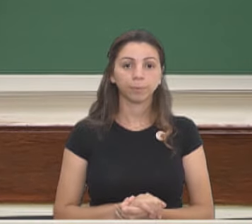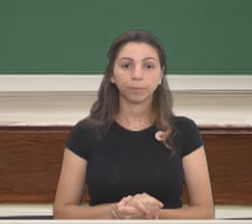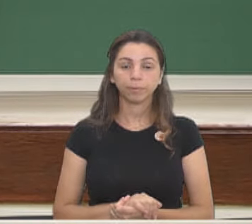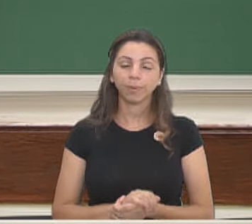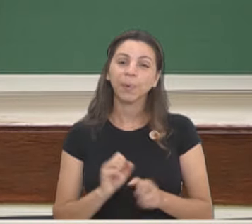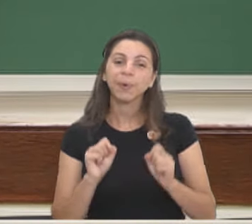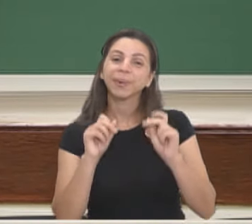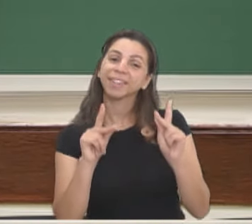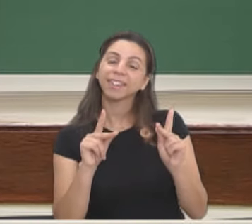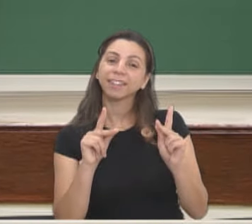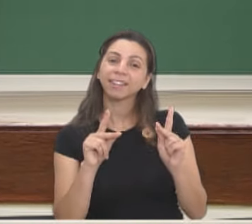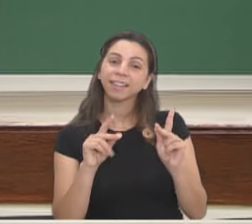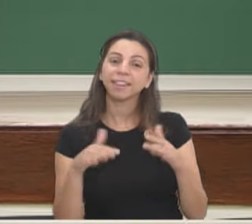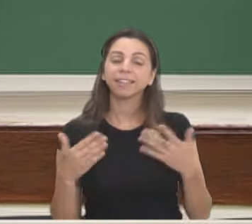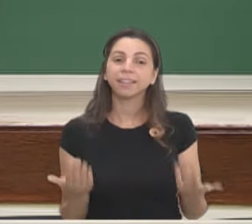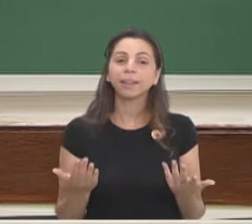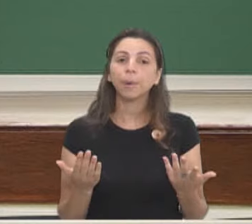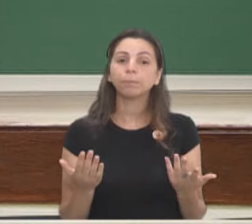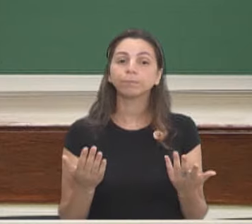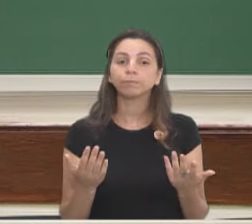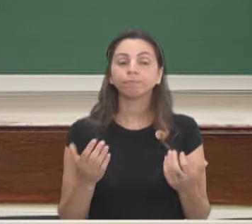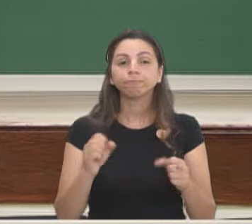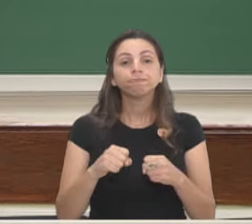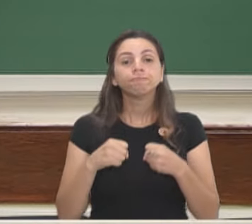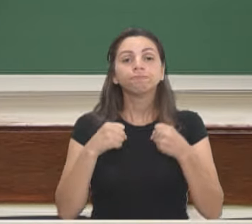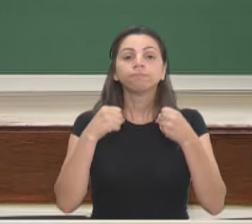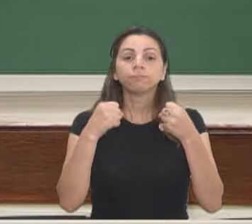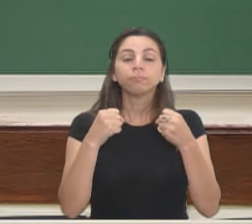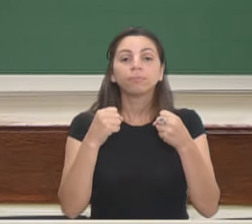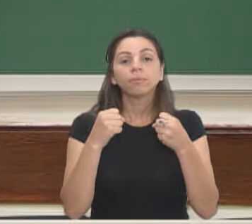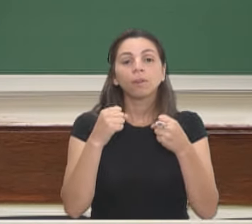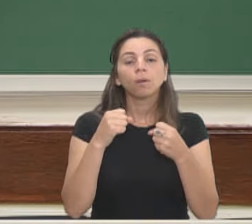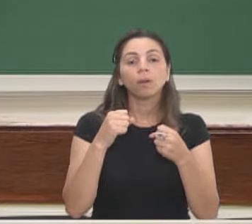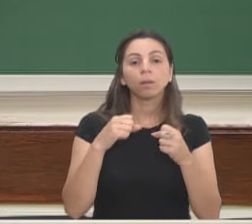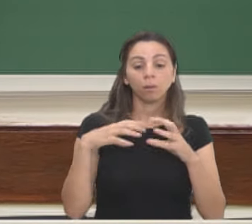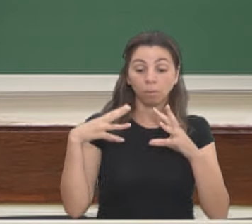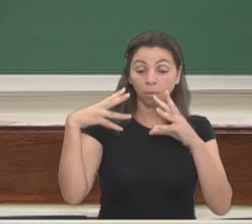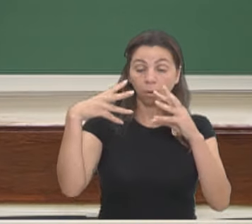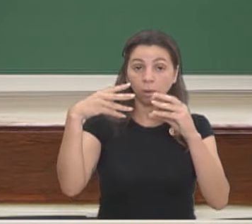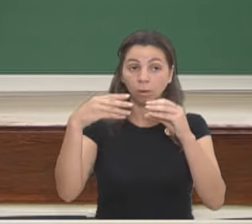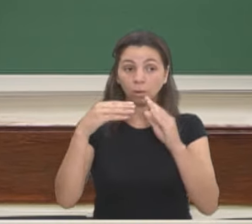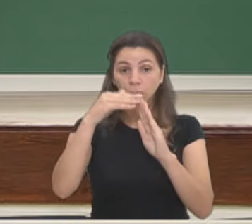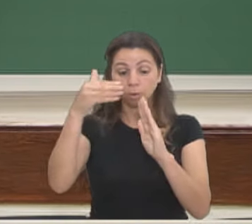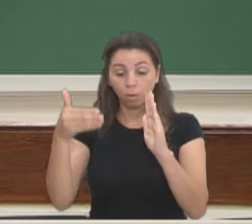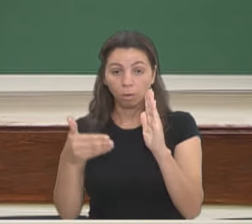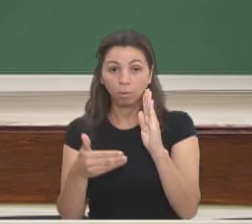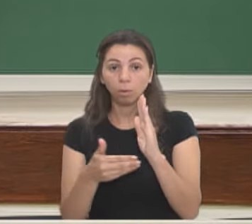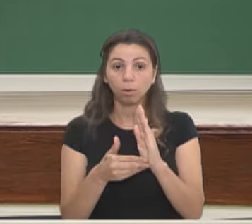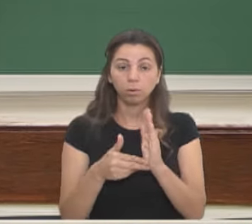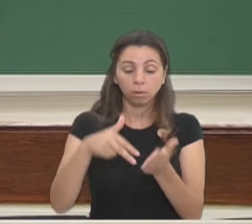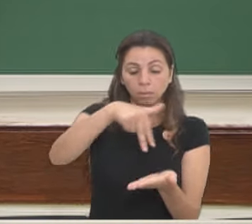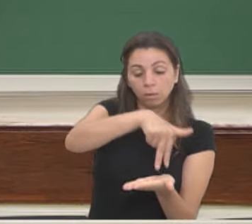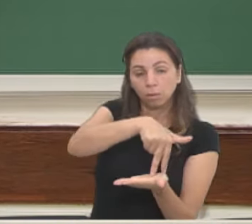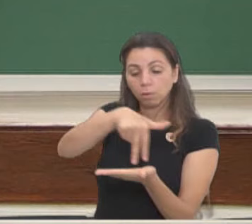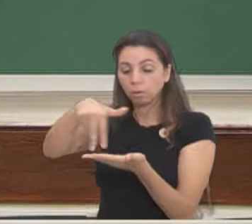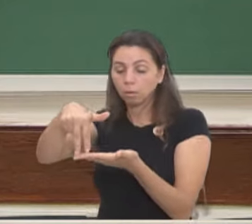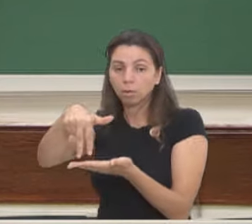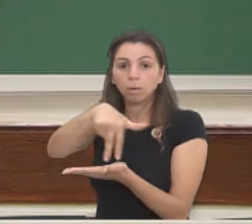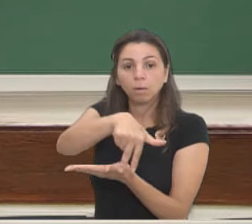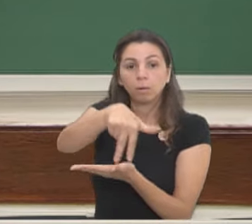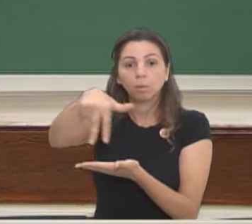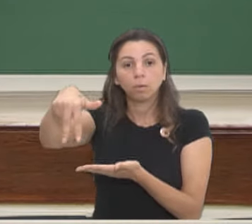Muito bem. Então aqui, reforçando que todas as posições, todos os jogadores passam pelas